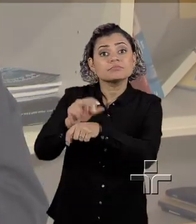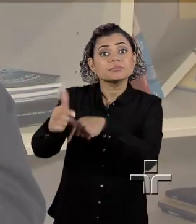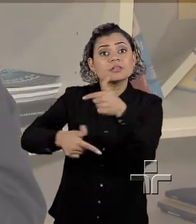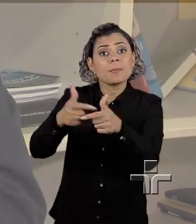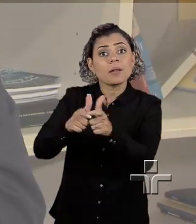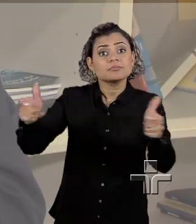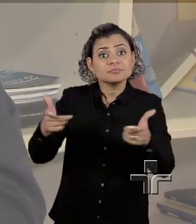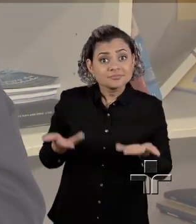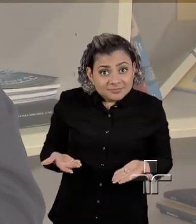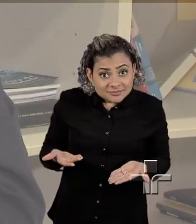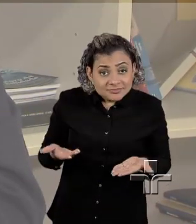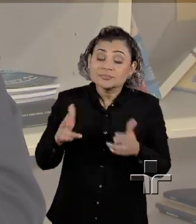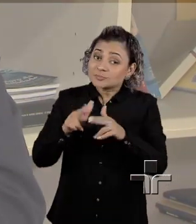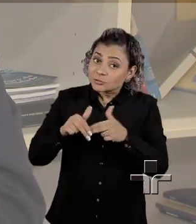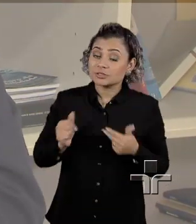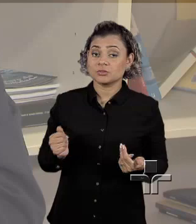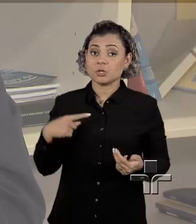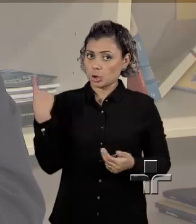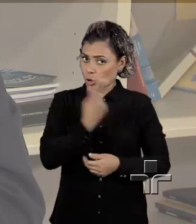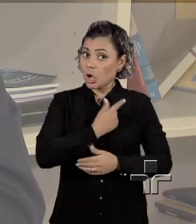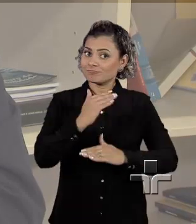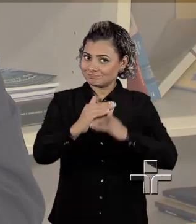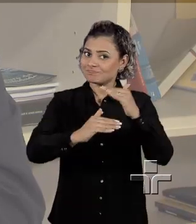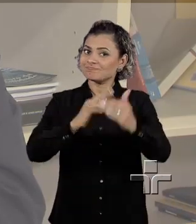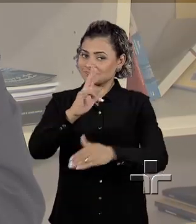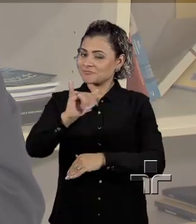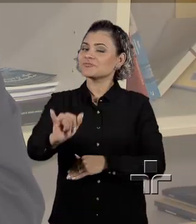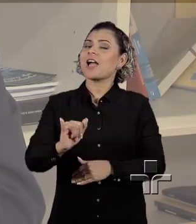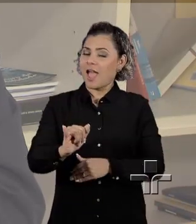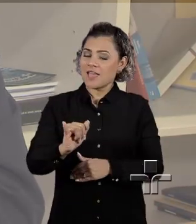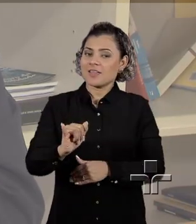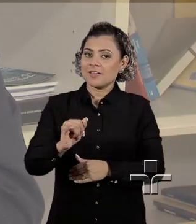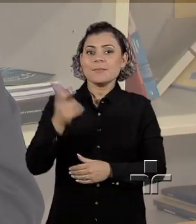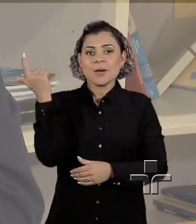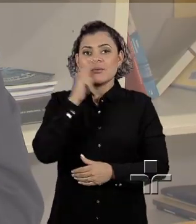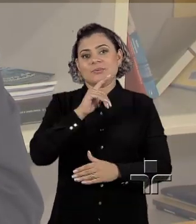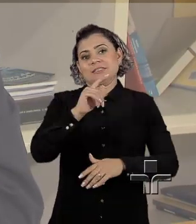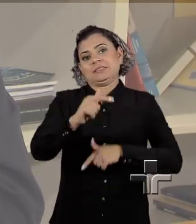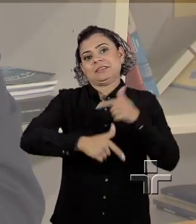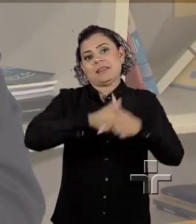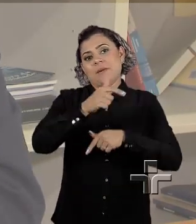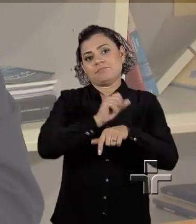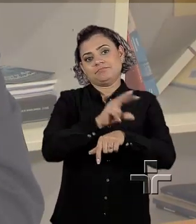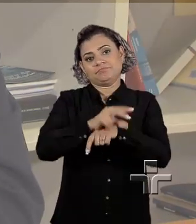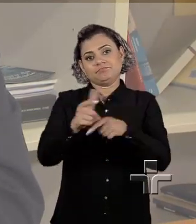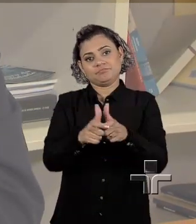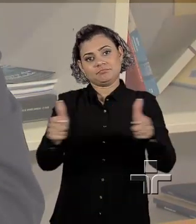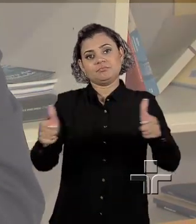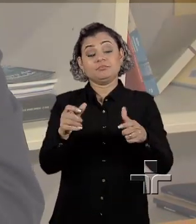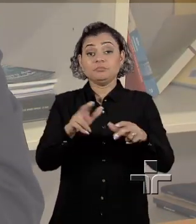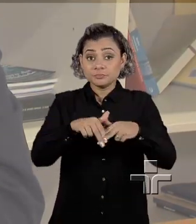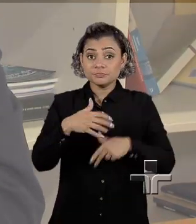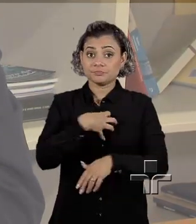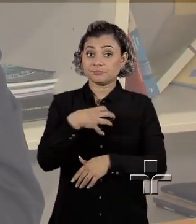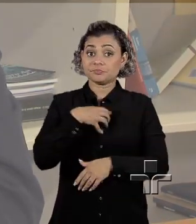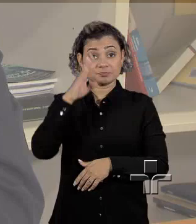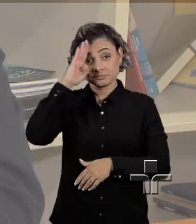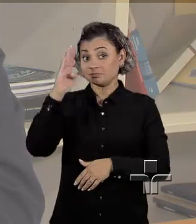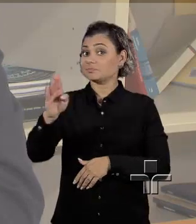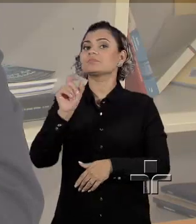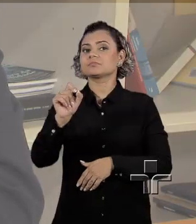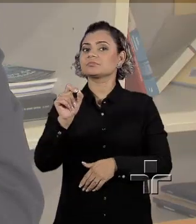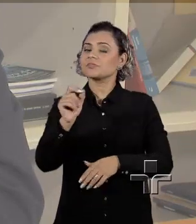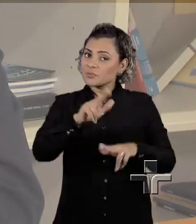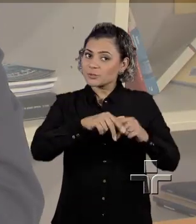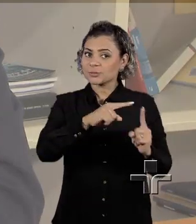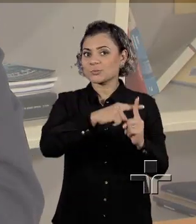Então, nós vamos caminhar, de uma certa forma, para a geração de empregos. É nesse sentido, principalmente, que essa